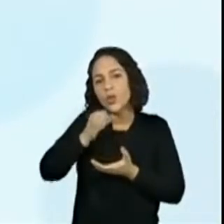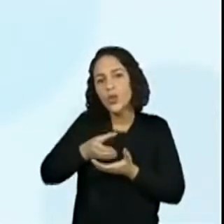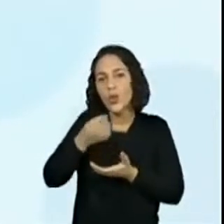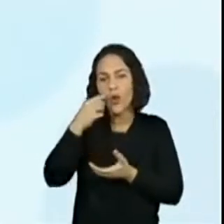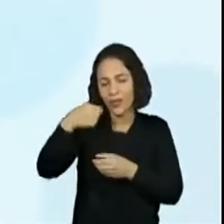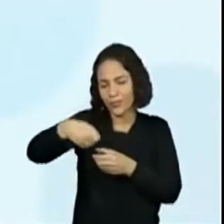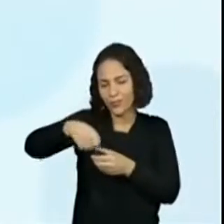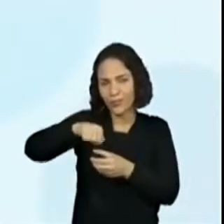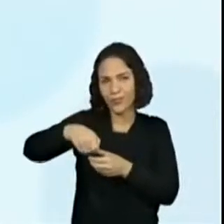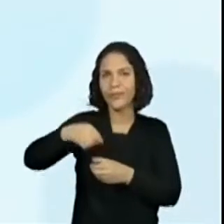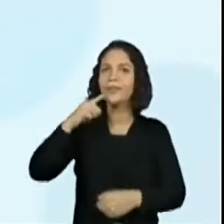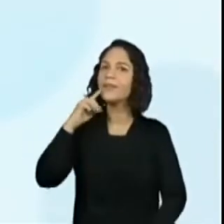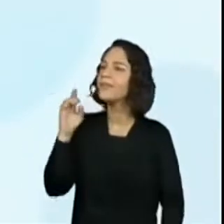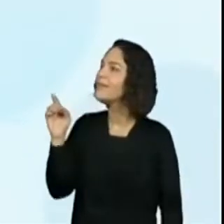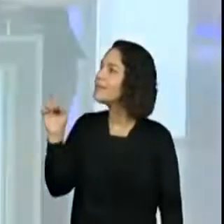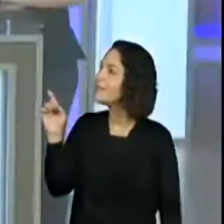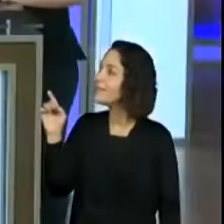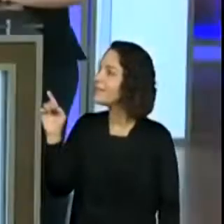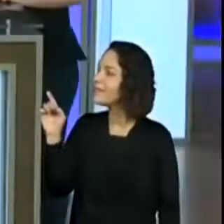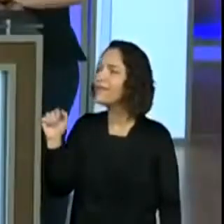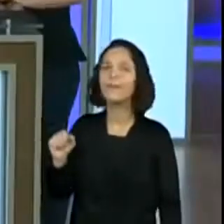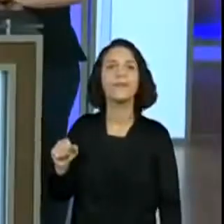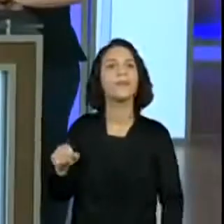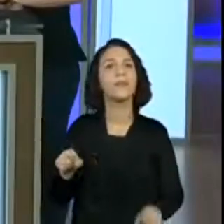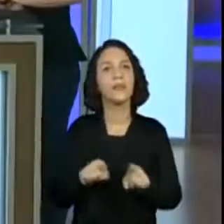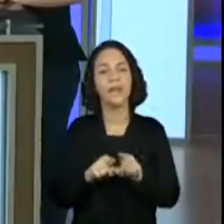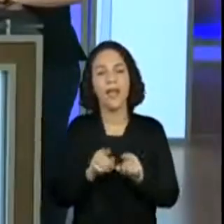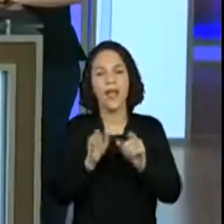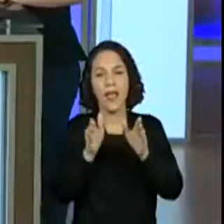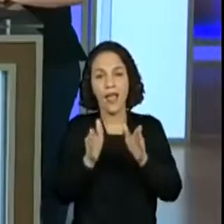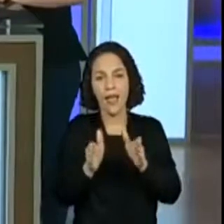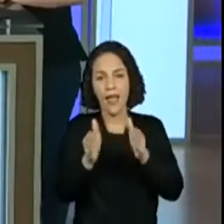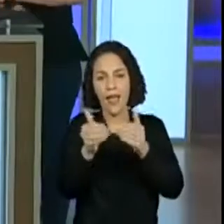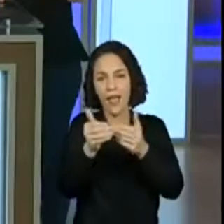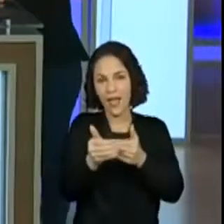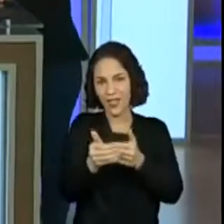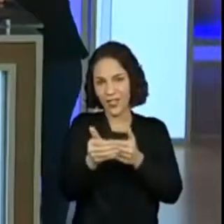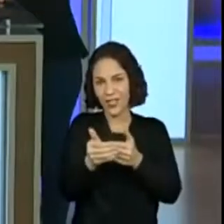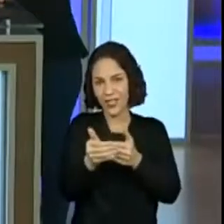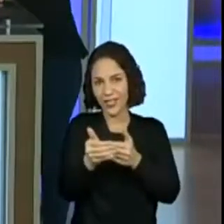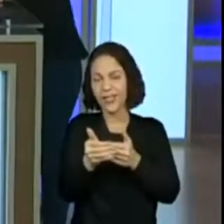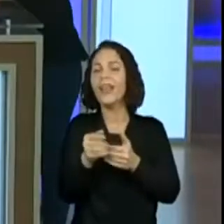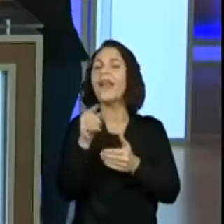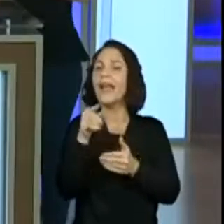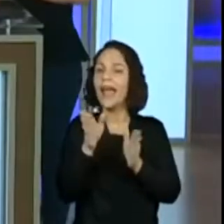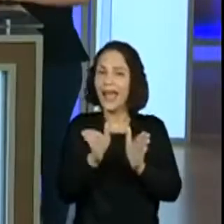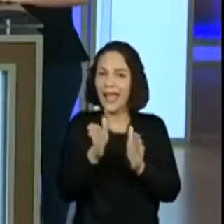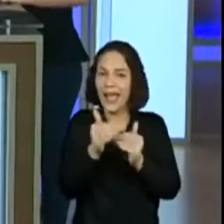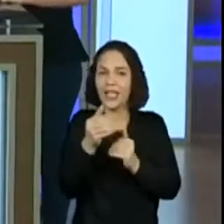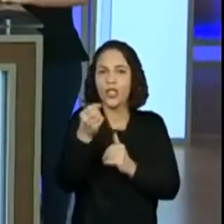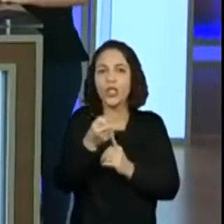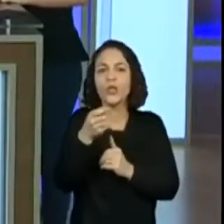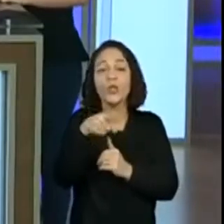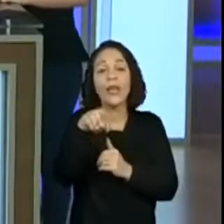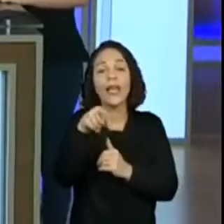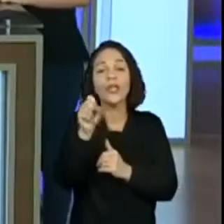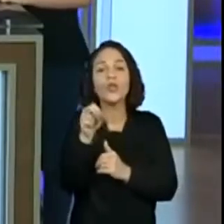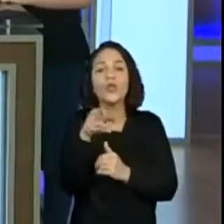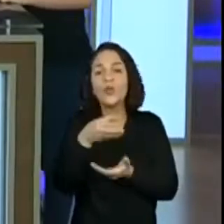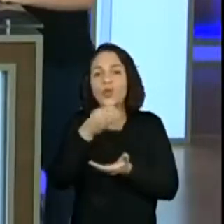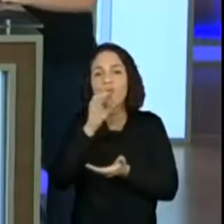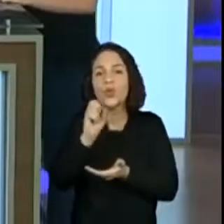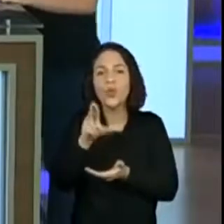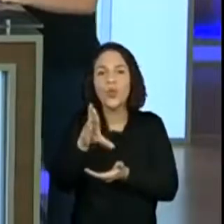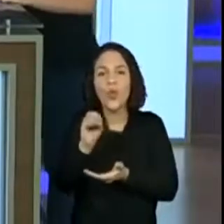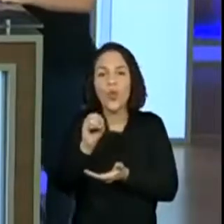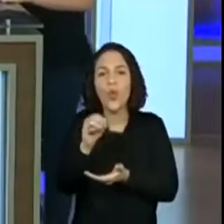Ela detalhou que é a caixa de suco que não... Perfeito, tem o que formato ela já colocou arredondado. Ali específico o que a gente realmente queria. E a Maria